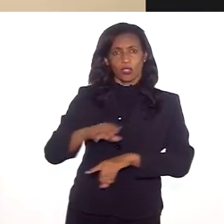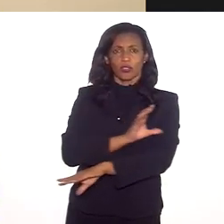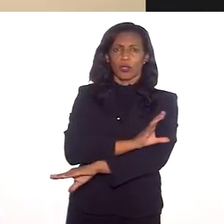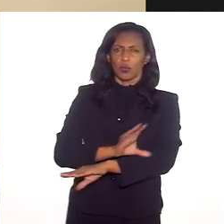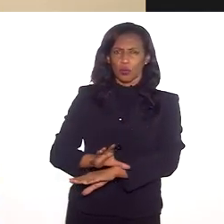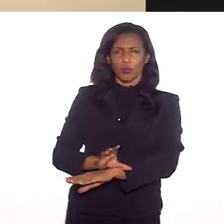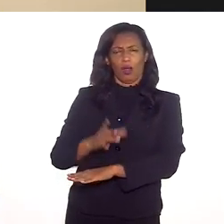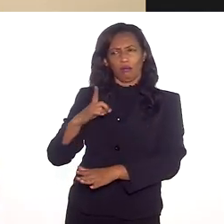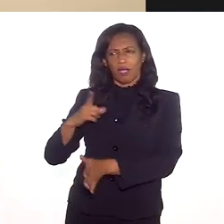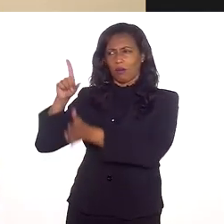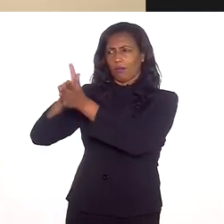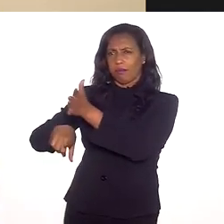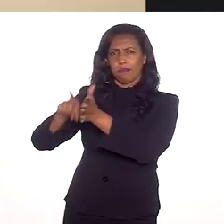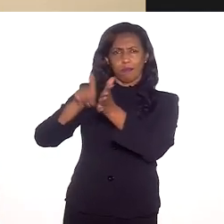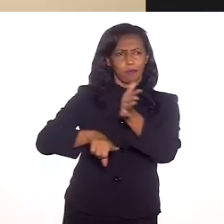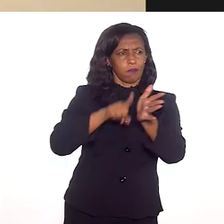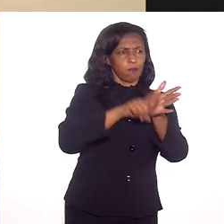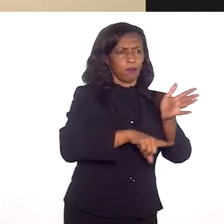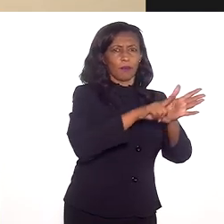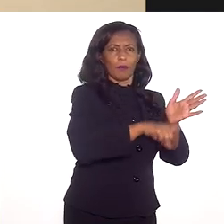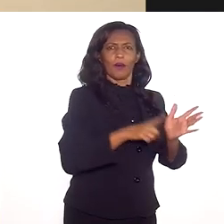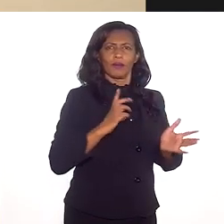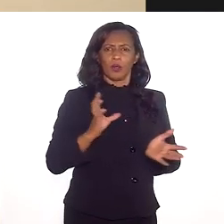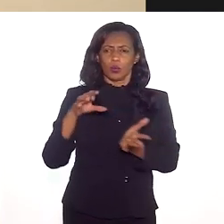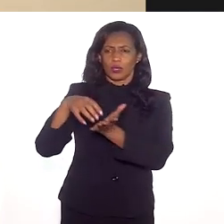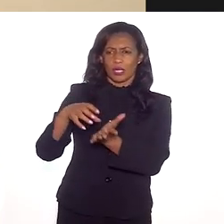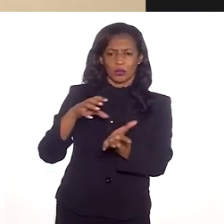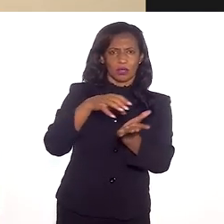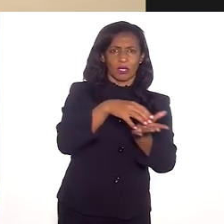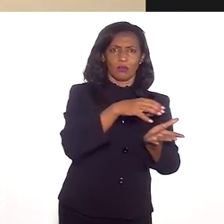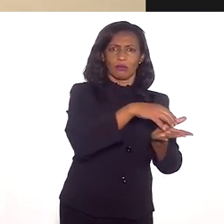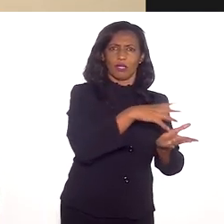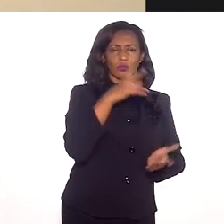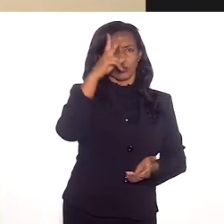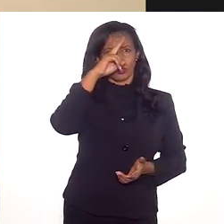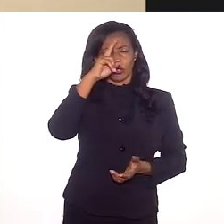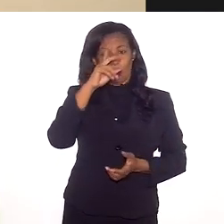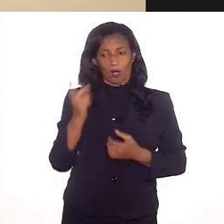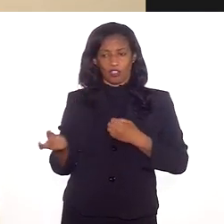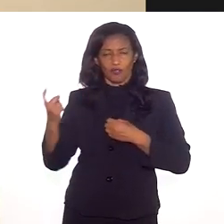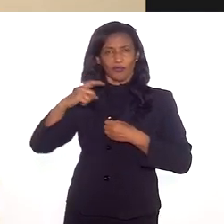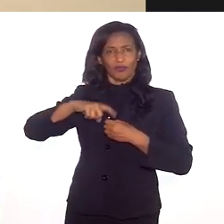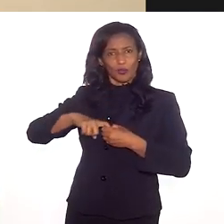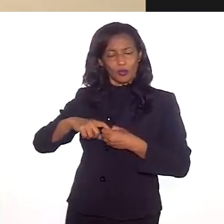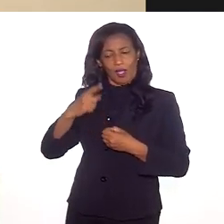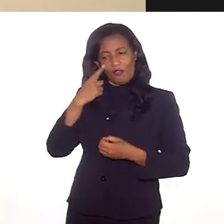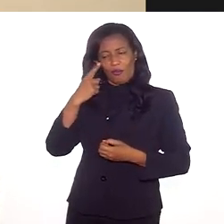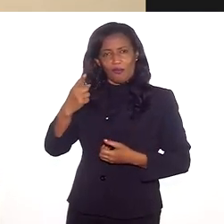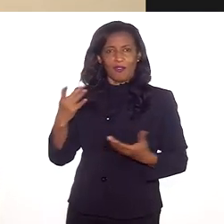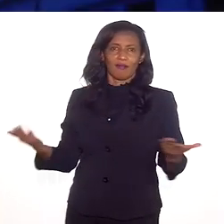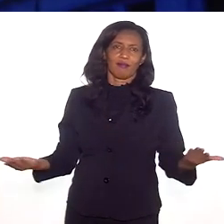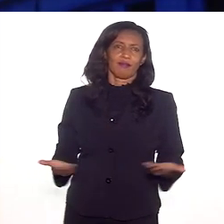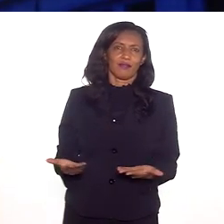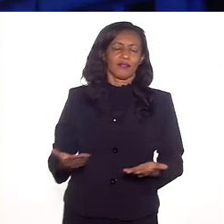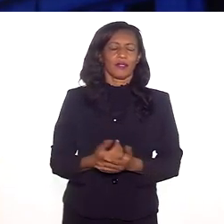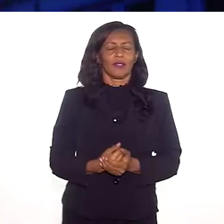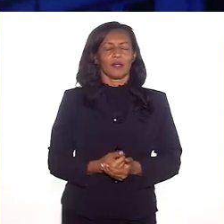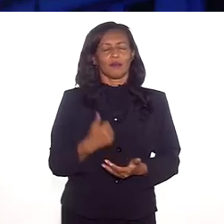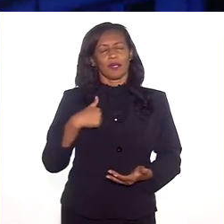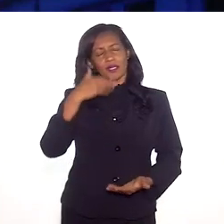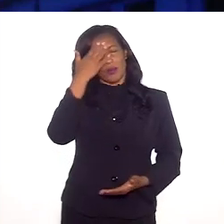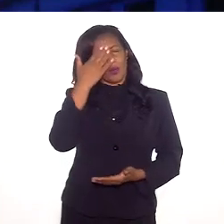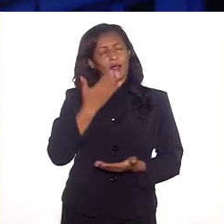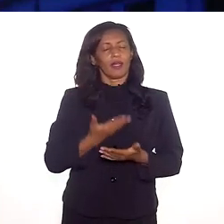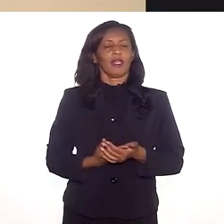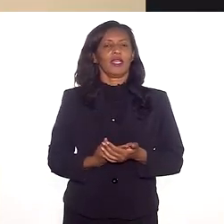aí a identificação de vários outros centros históricos que a gente quer retomar, não vê a hora para isso, mas eu